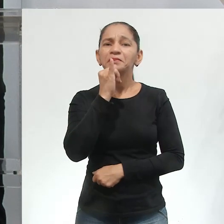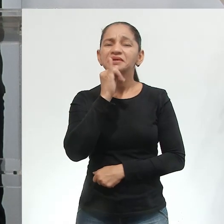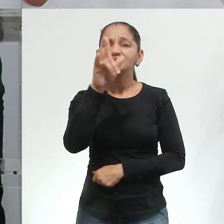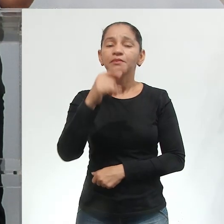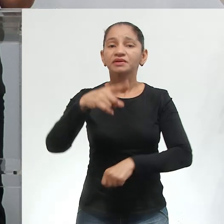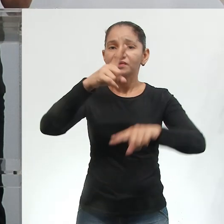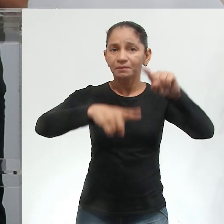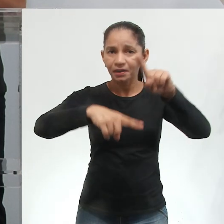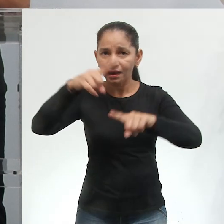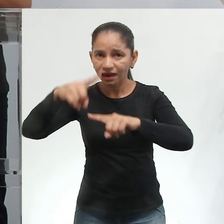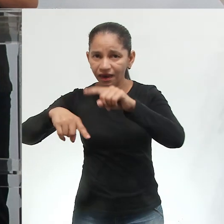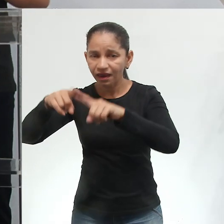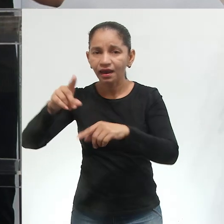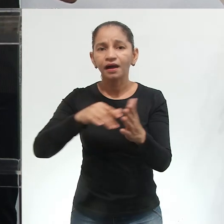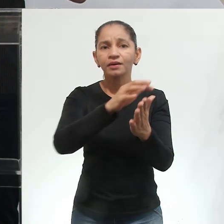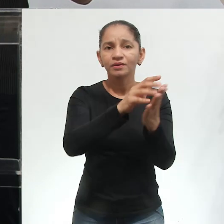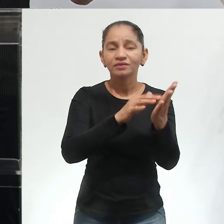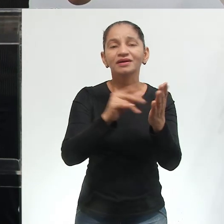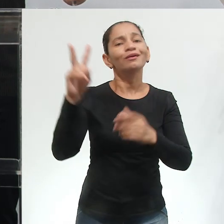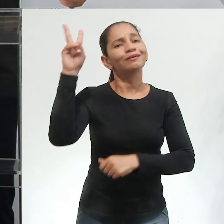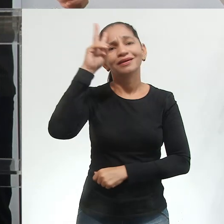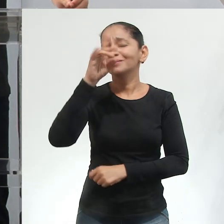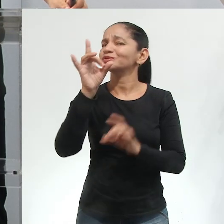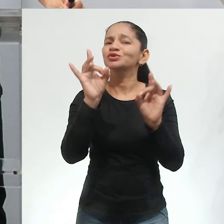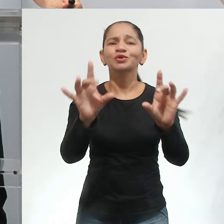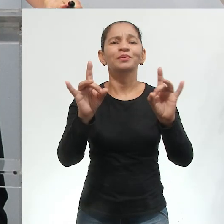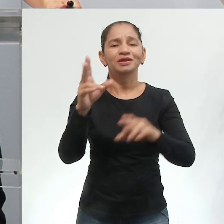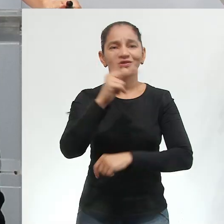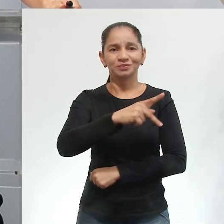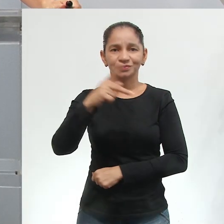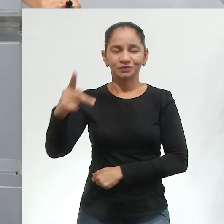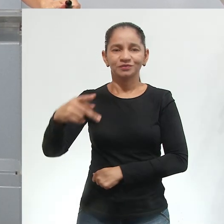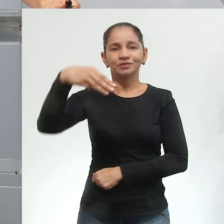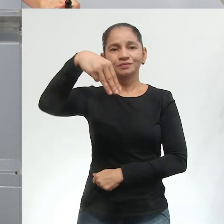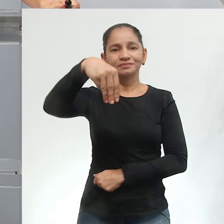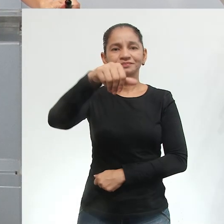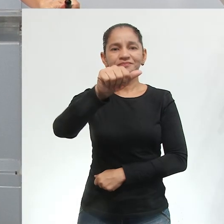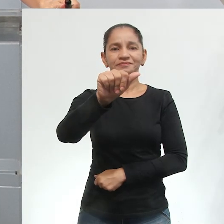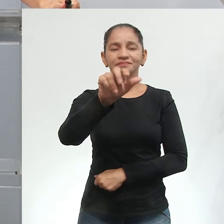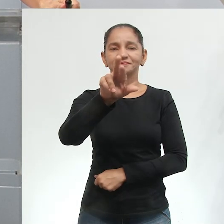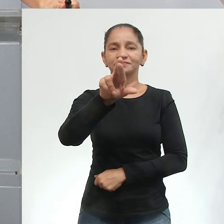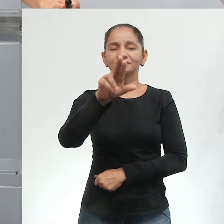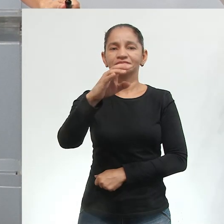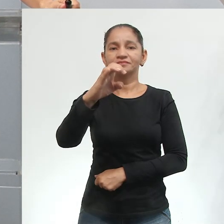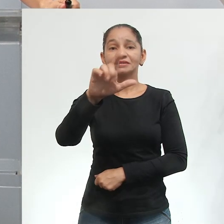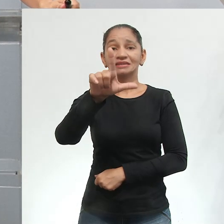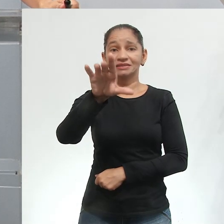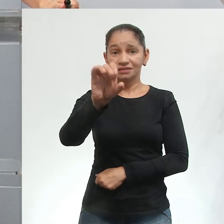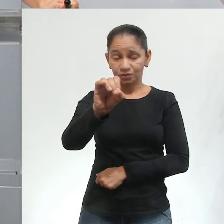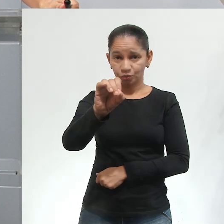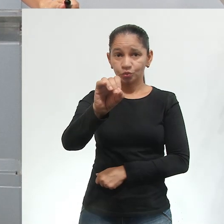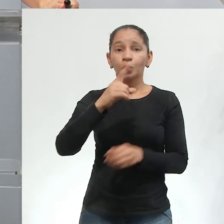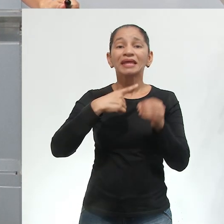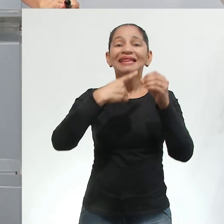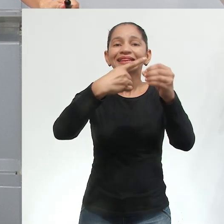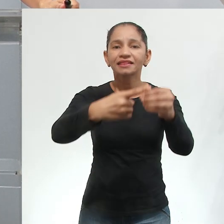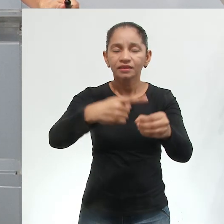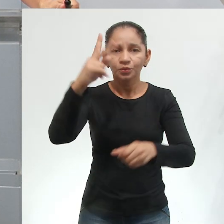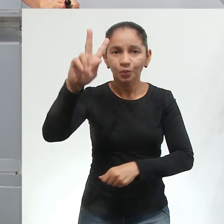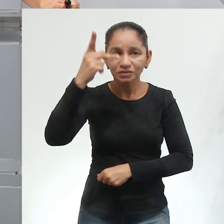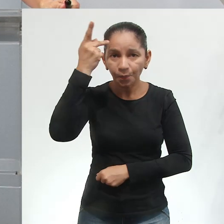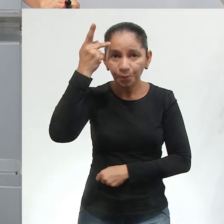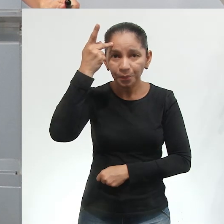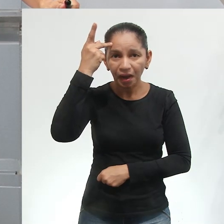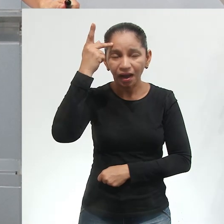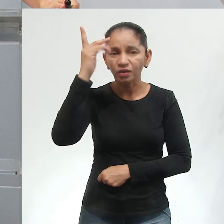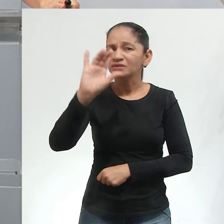falando de recursos digitais, eu só lembro do professor Marcelo de Carvalho Borba, lá da Unesp de Rio Claro, né? O professor Marcelo Borba é um